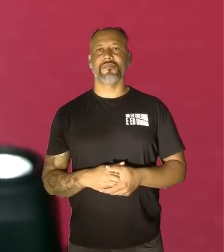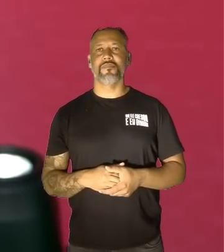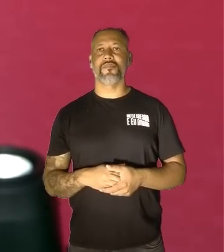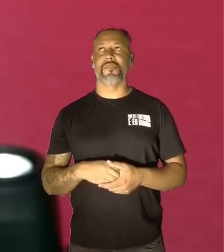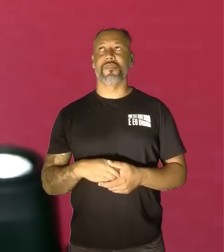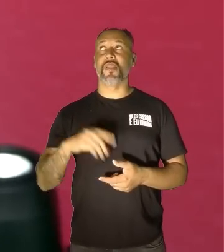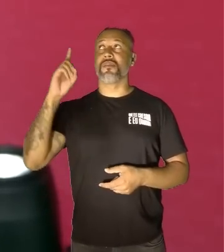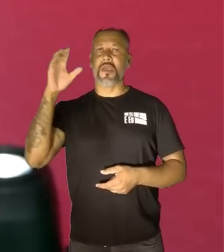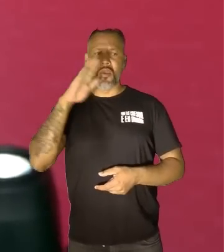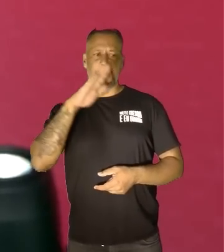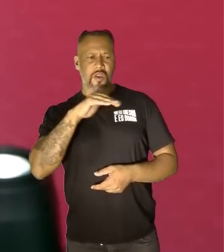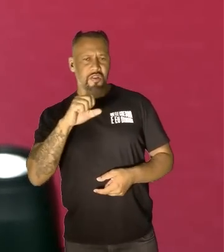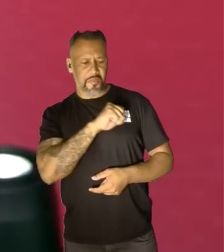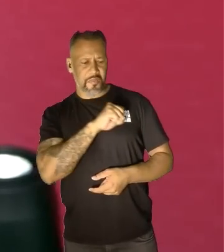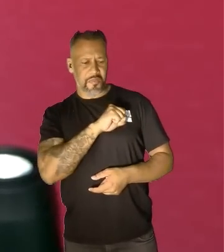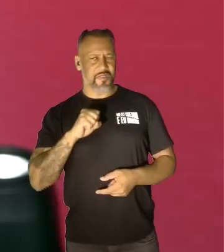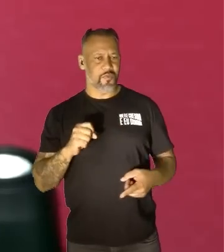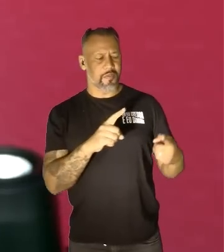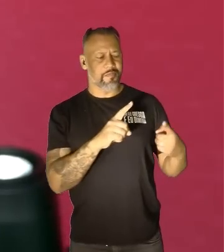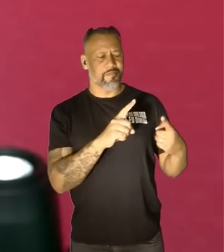Deus chama a primeira vez.